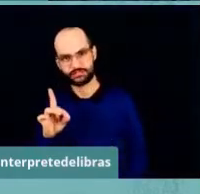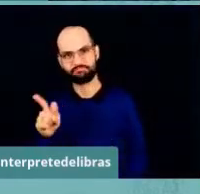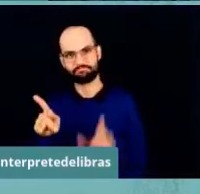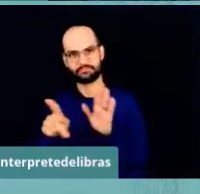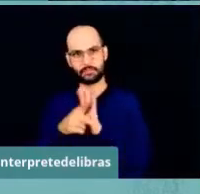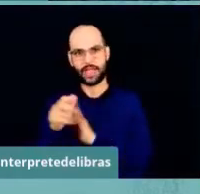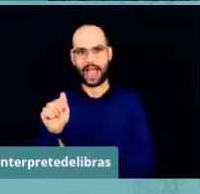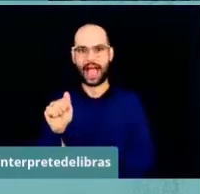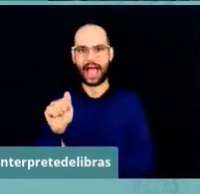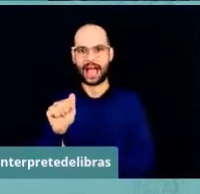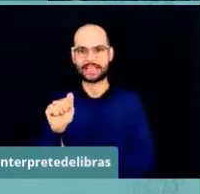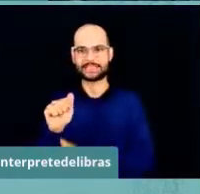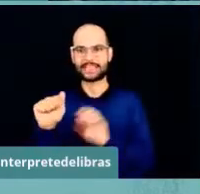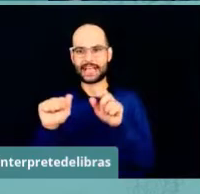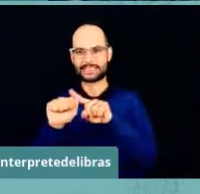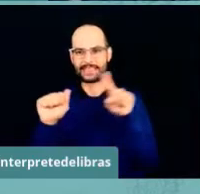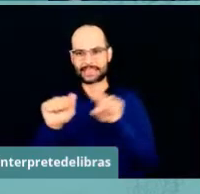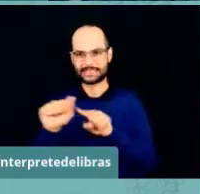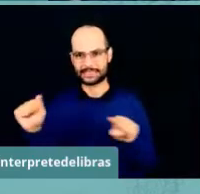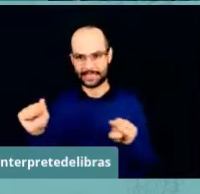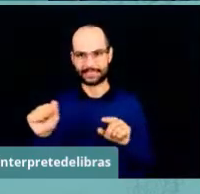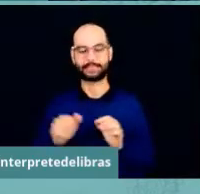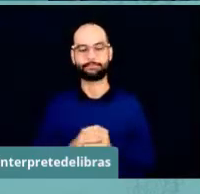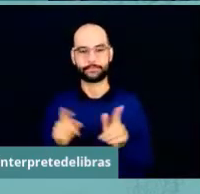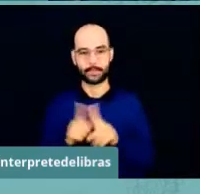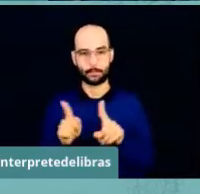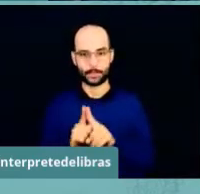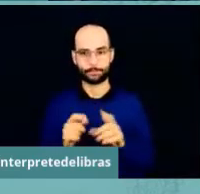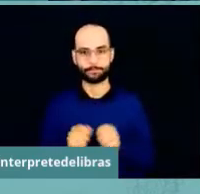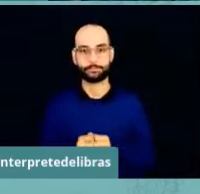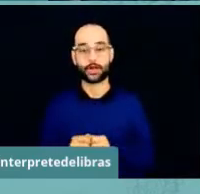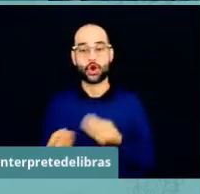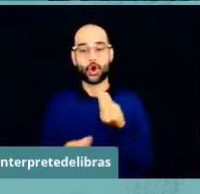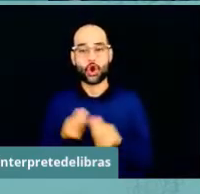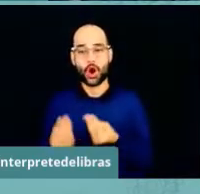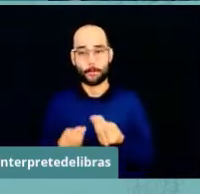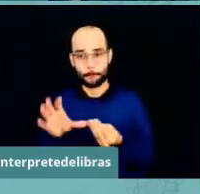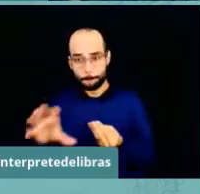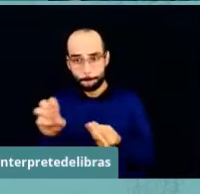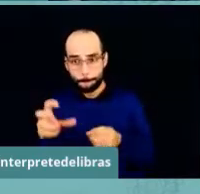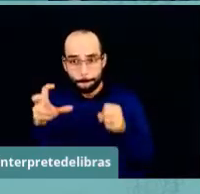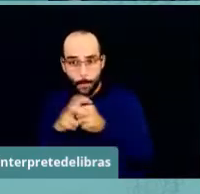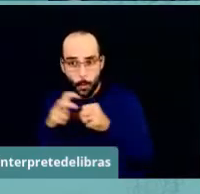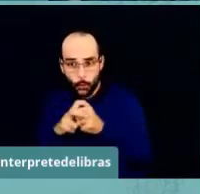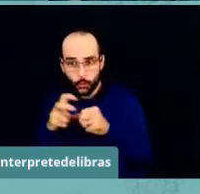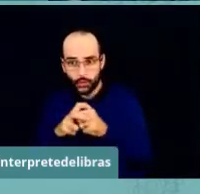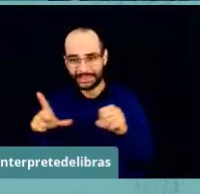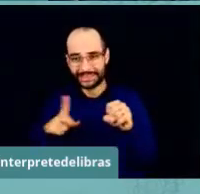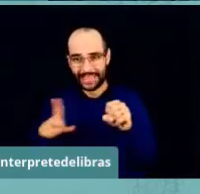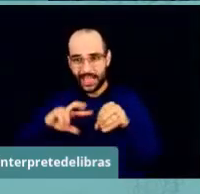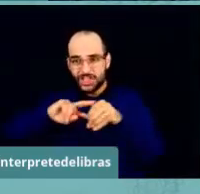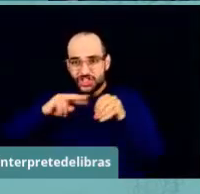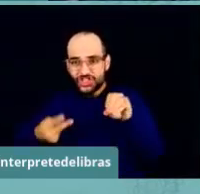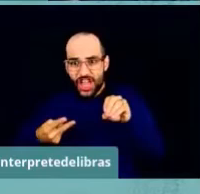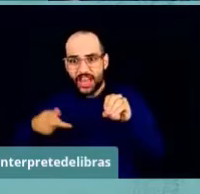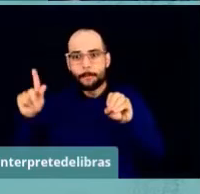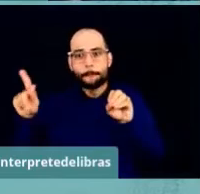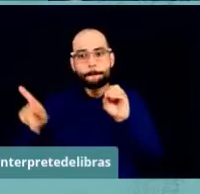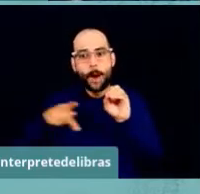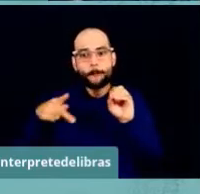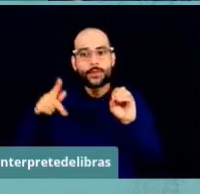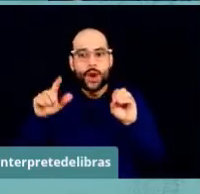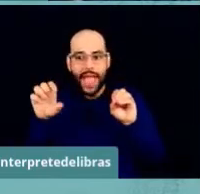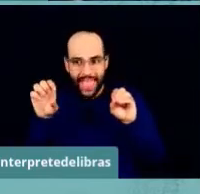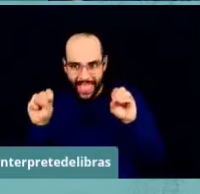diferente, insiro nesse vírus o gene da proteína S, que é um gene da proteína do